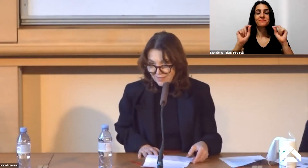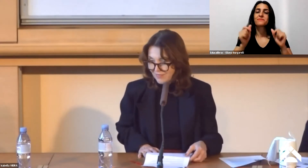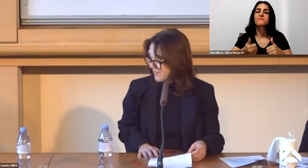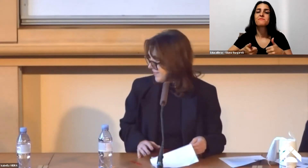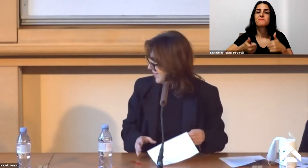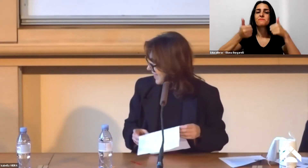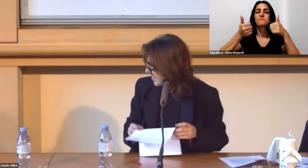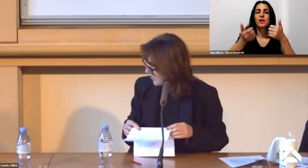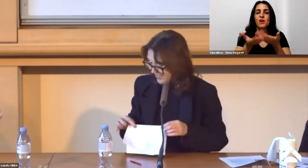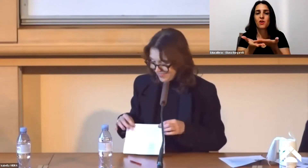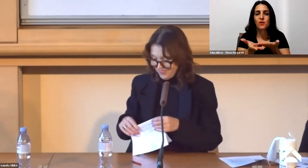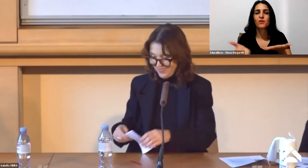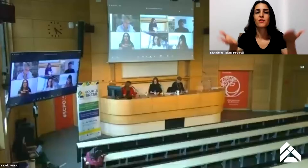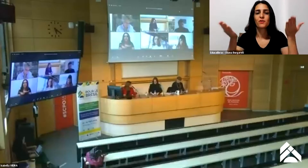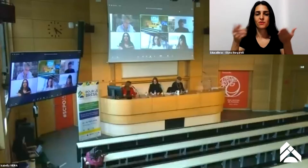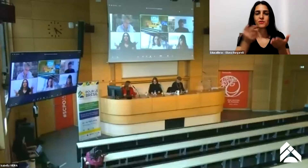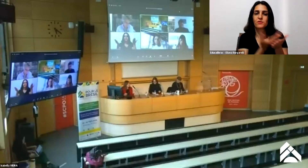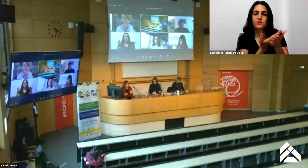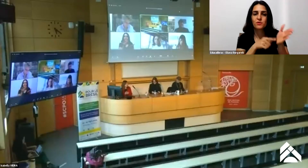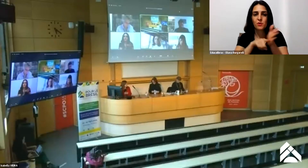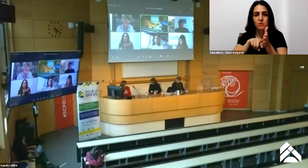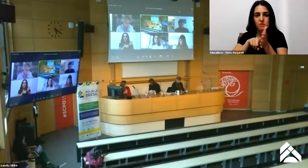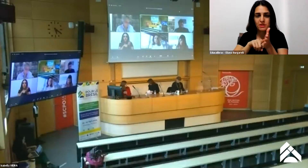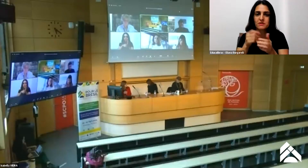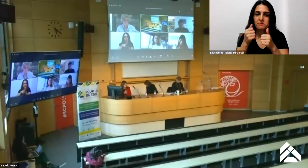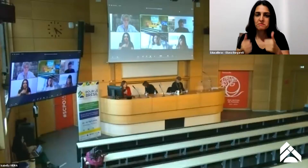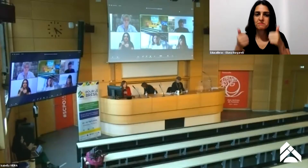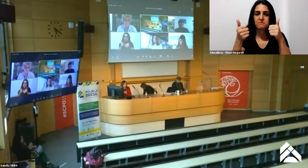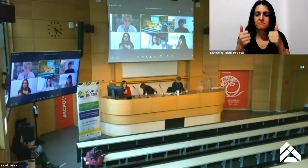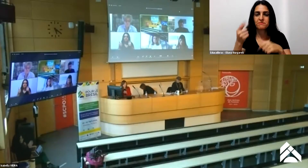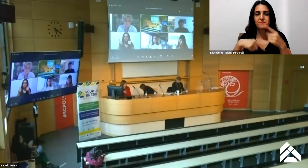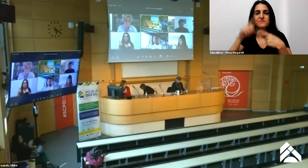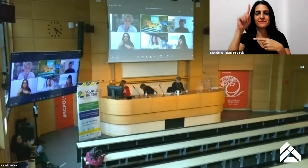studies. Merci beaucoup.